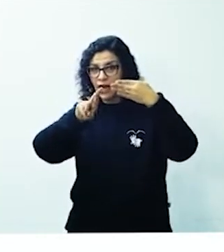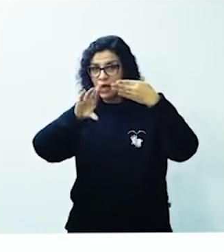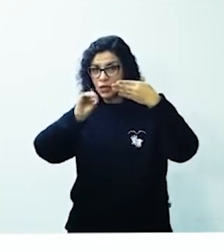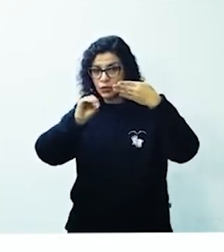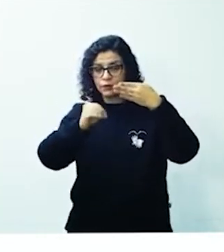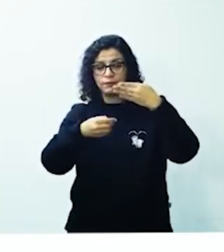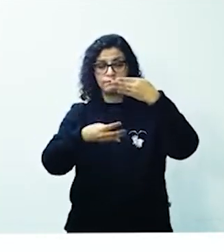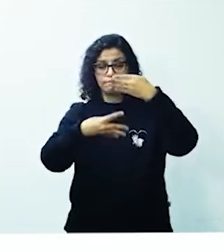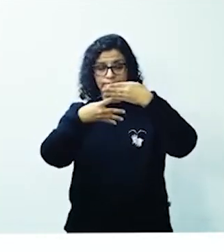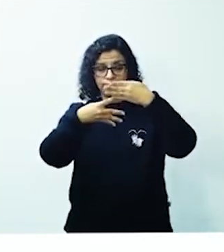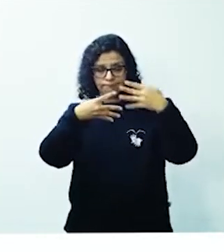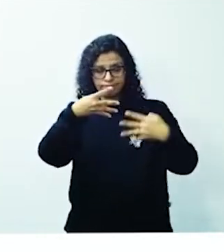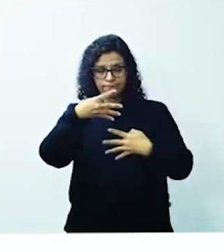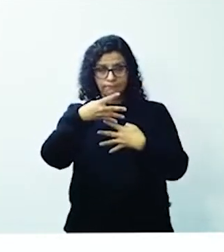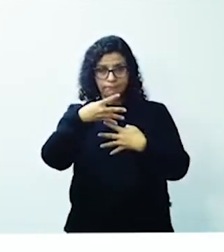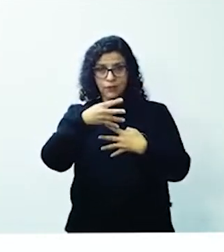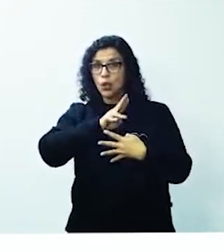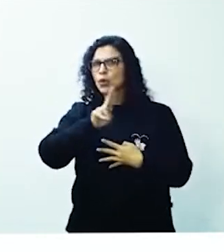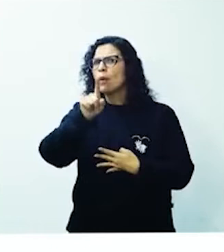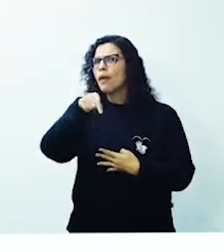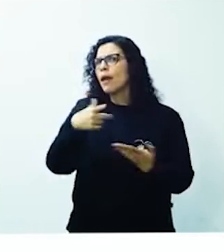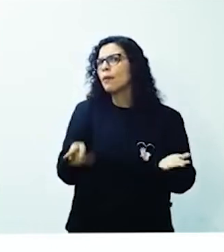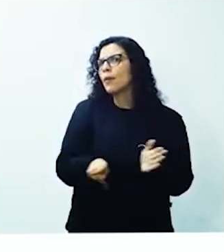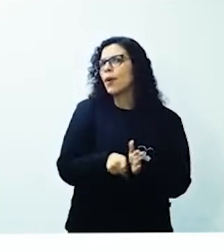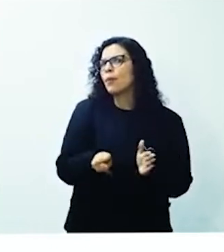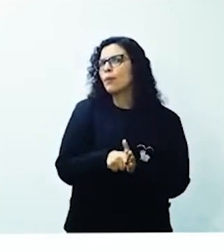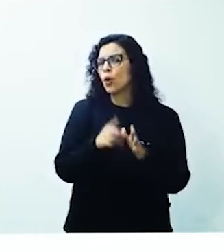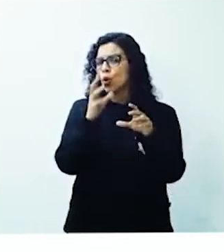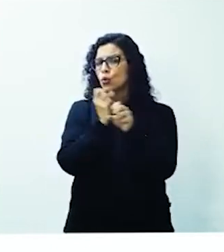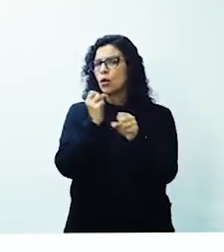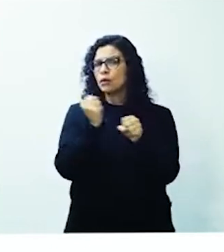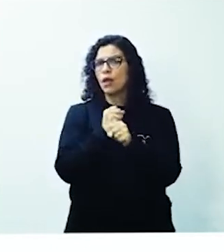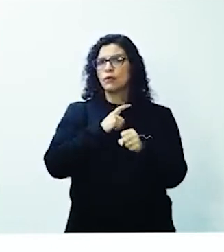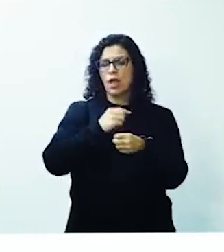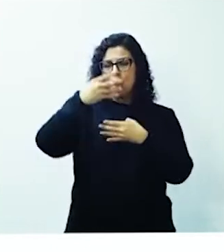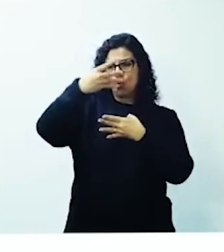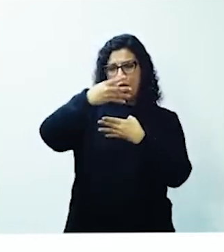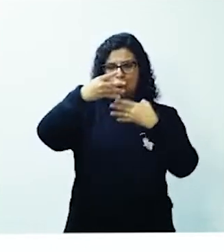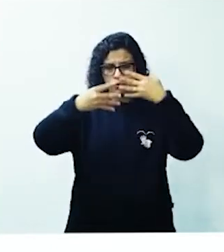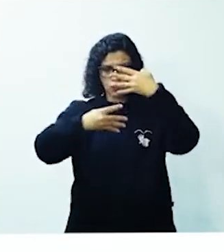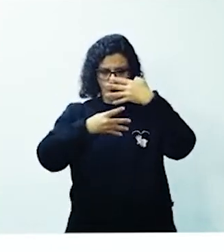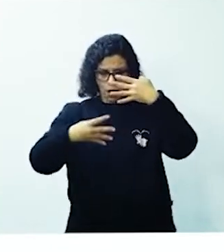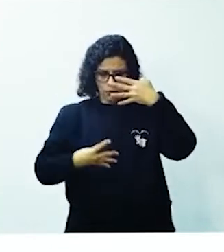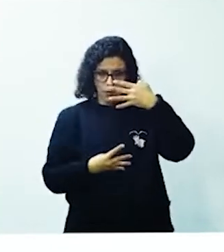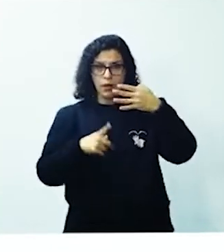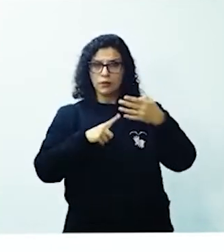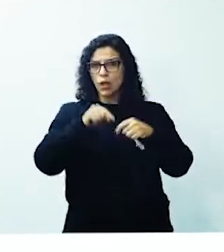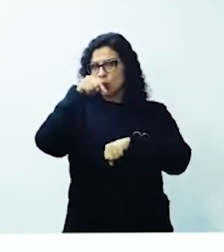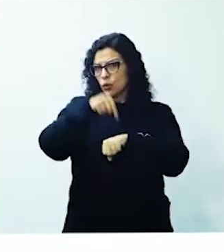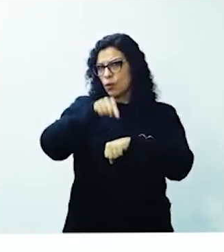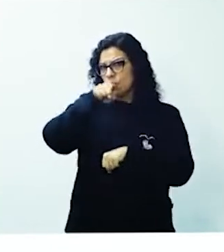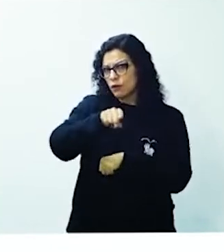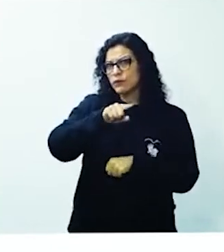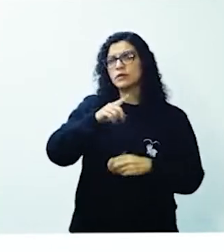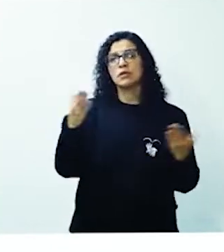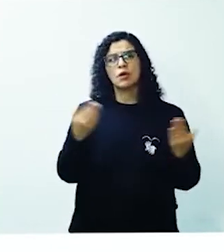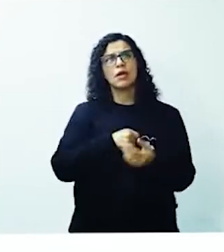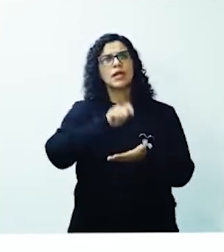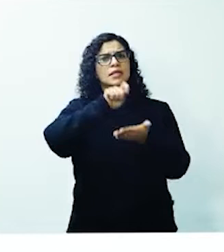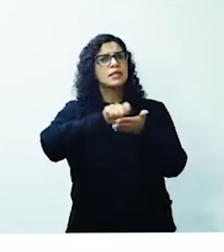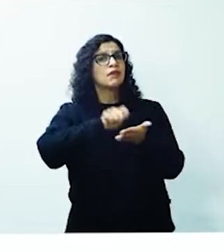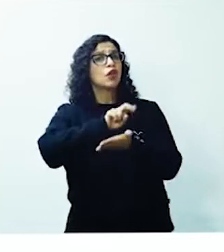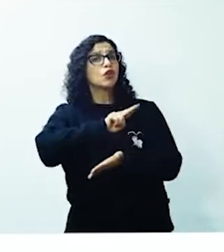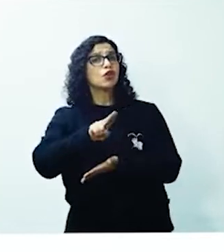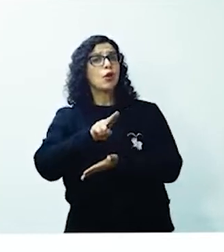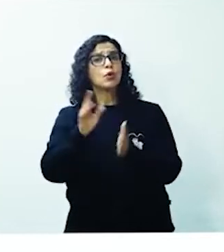chamado de... E agora? Como nós chamamos o conjunto de versos? Eu vou dar um tempinho para você escrever